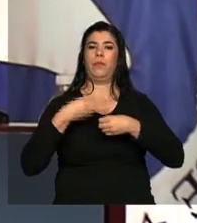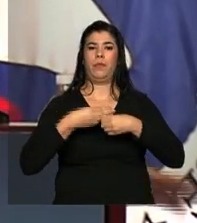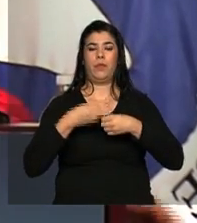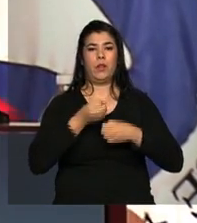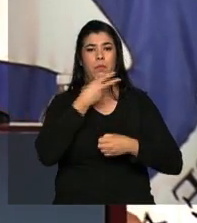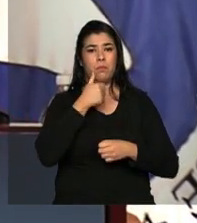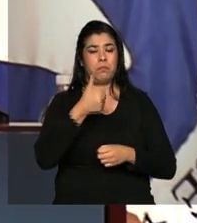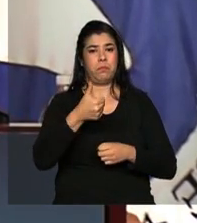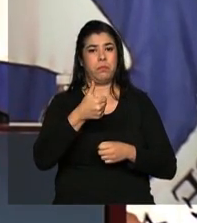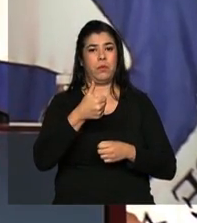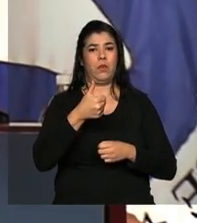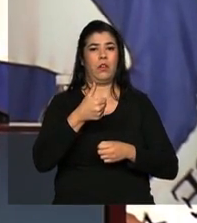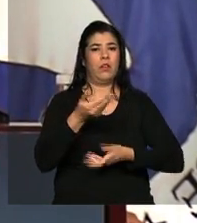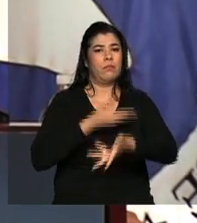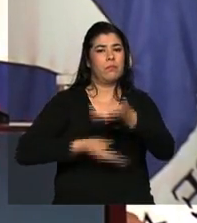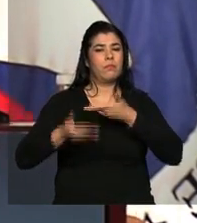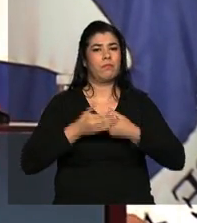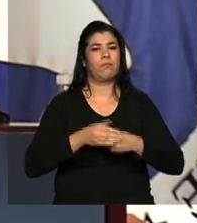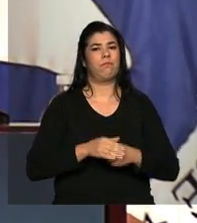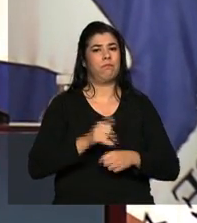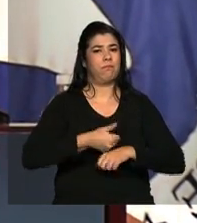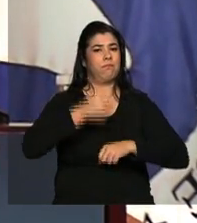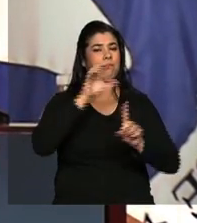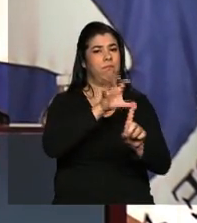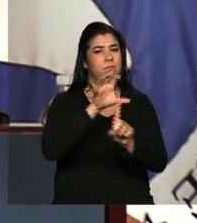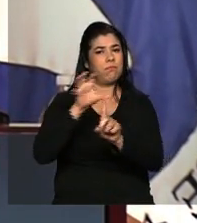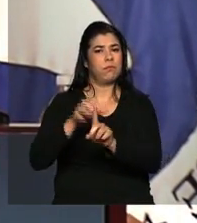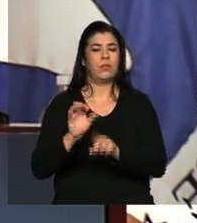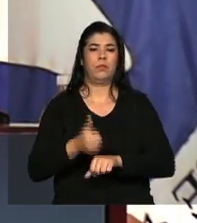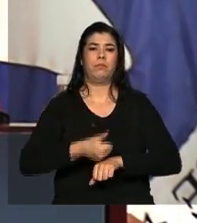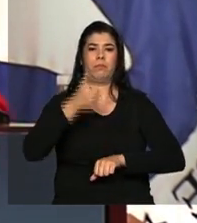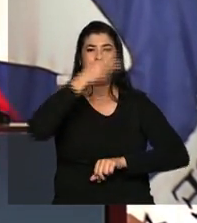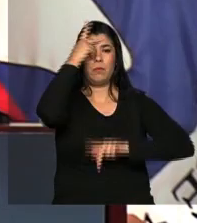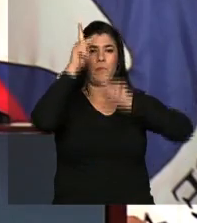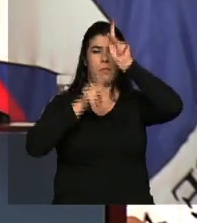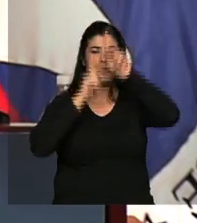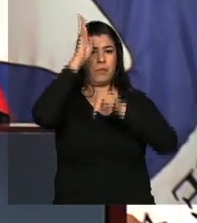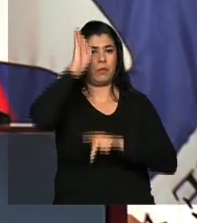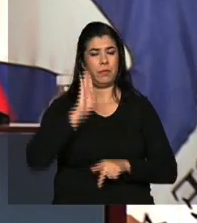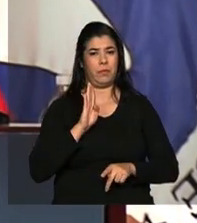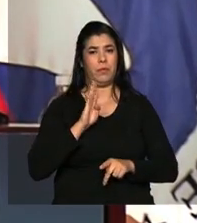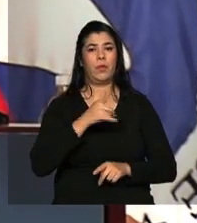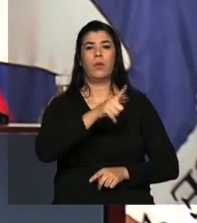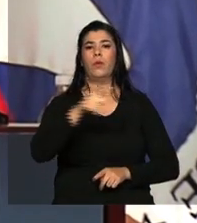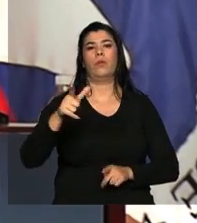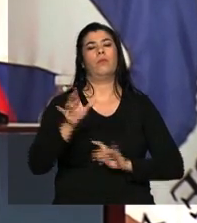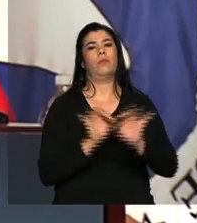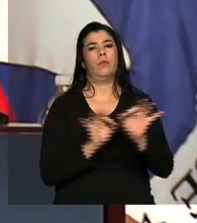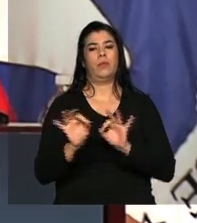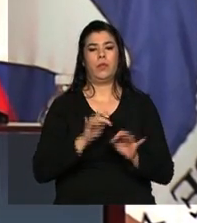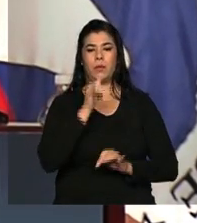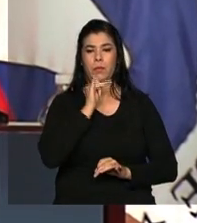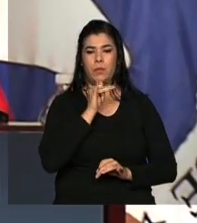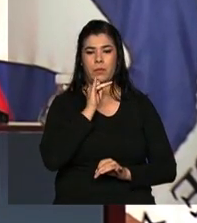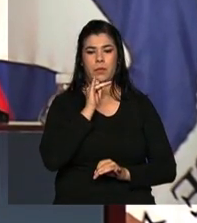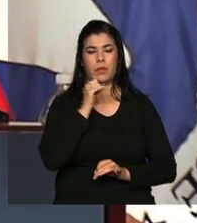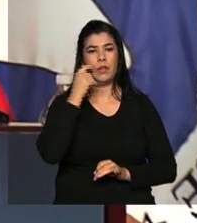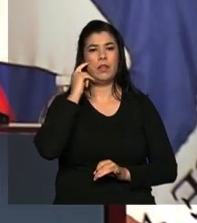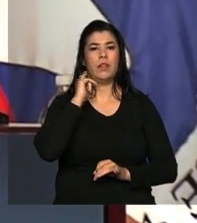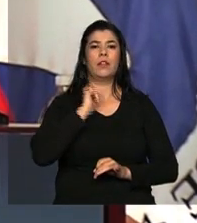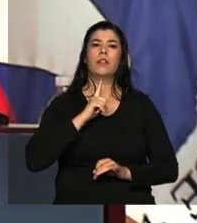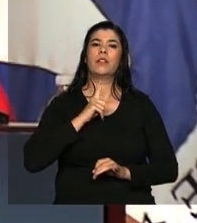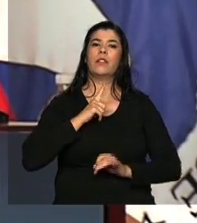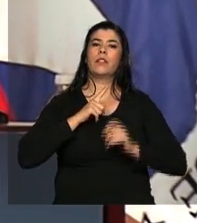impacto muito positivo sobre todos os brasileiros. Vários dos projetos são expansão